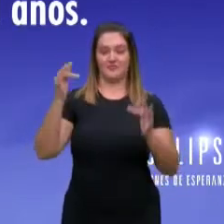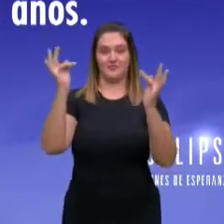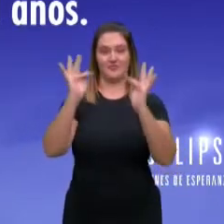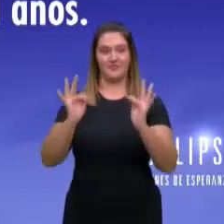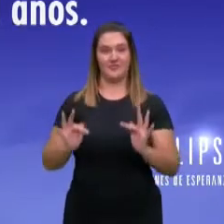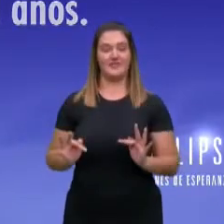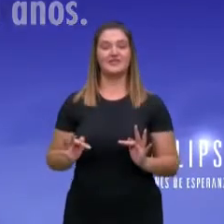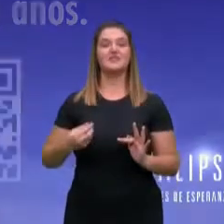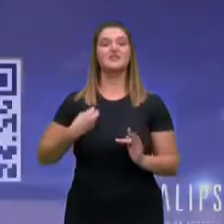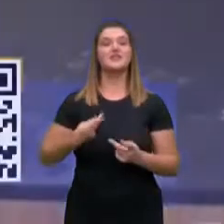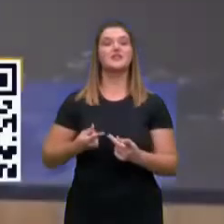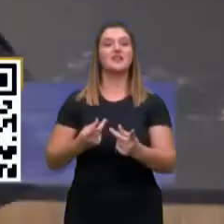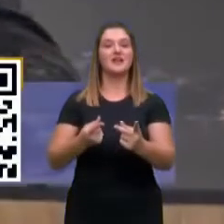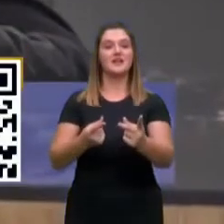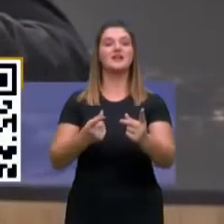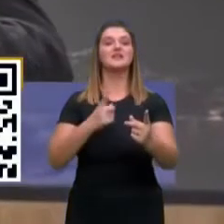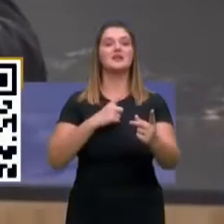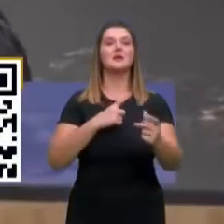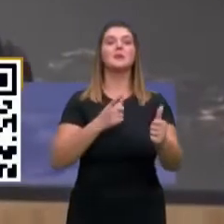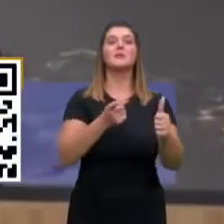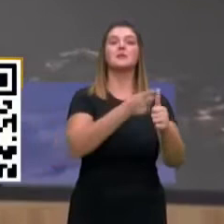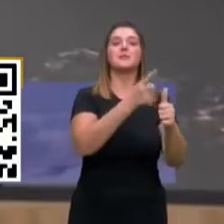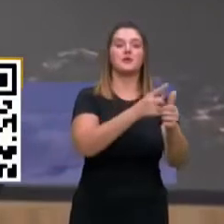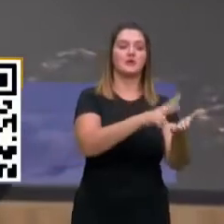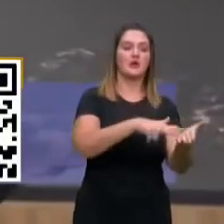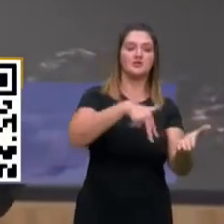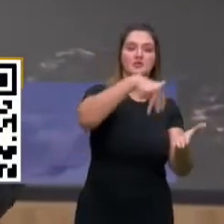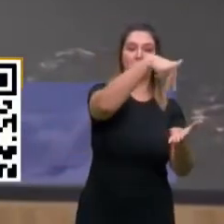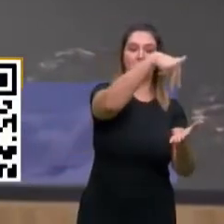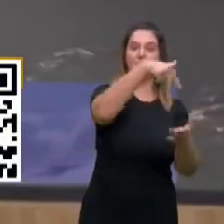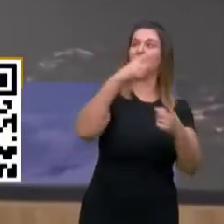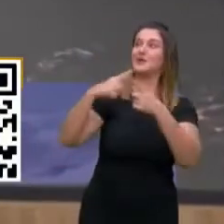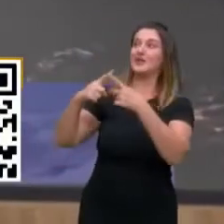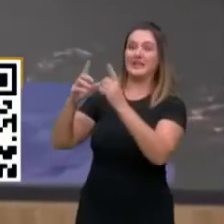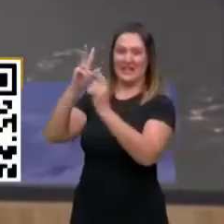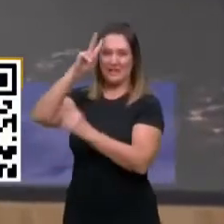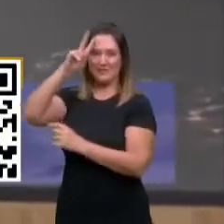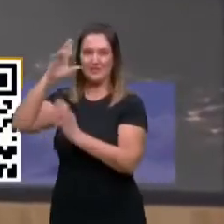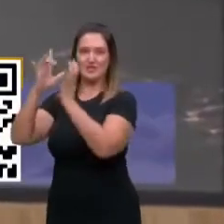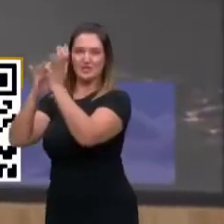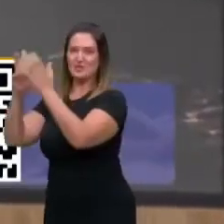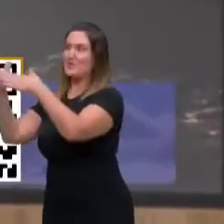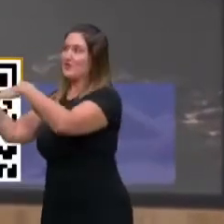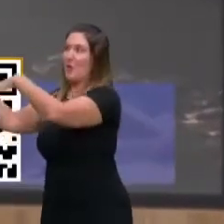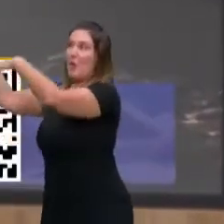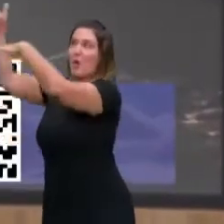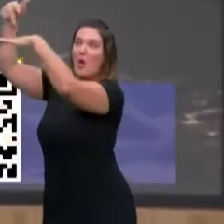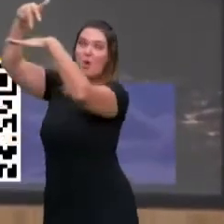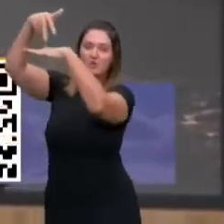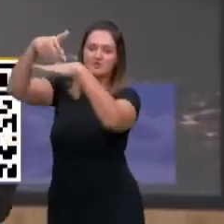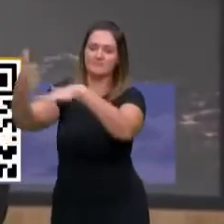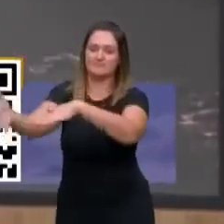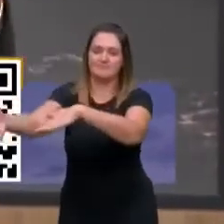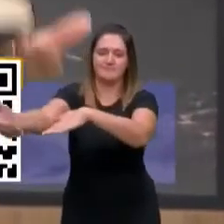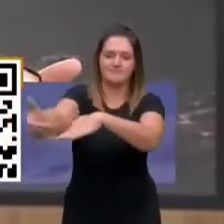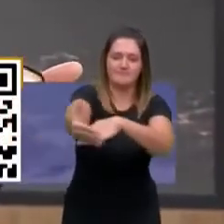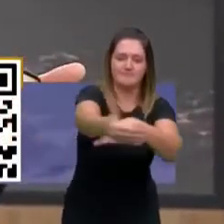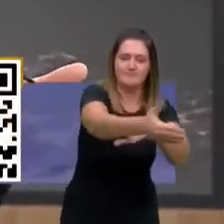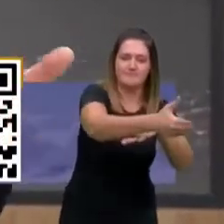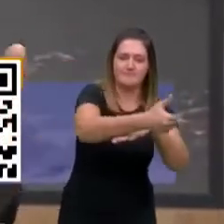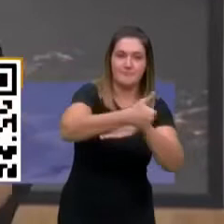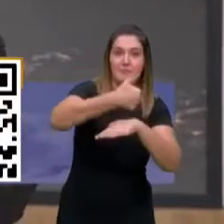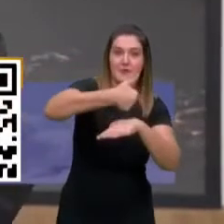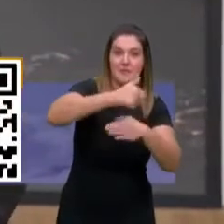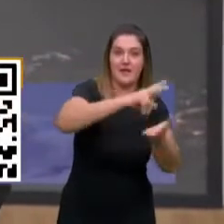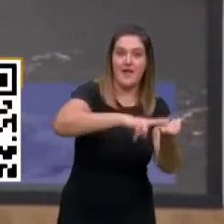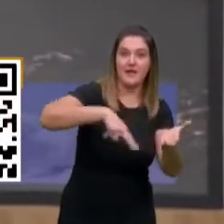primeira ressurreição. Por quê? Porque os que ressuscitarem na volta de Cristo estarão com ele no céu. E os que ressuscitarem depois de